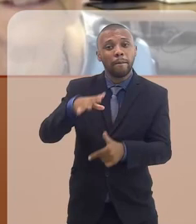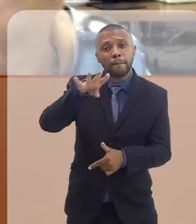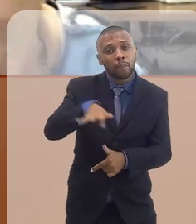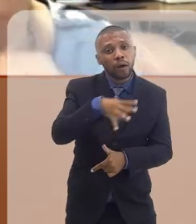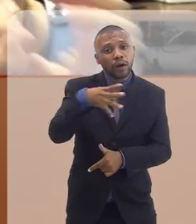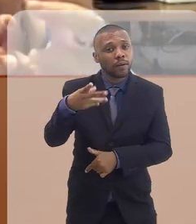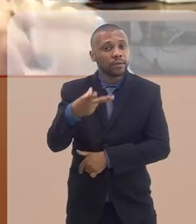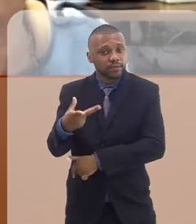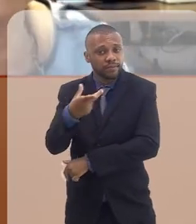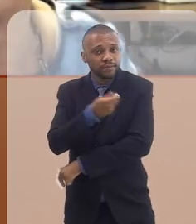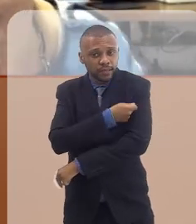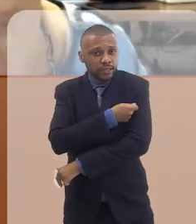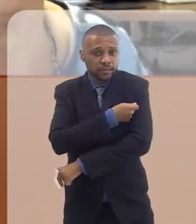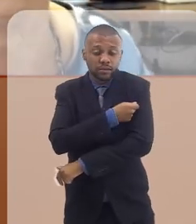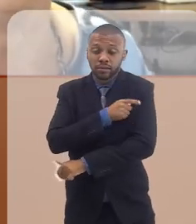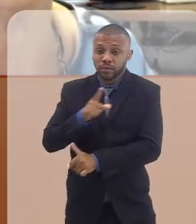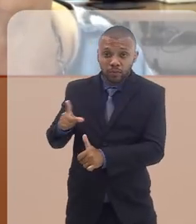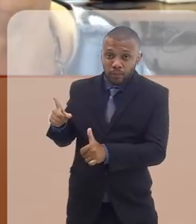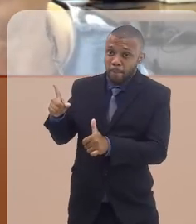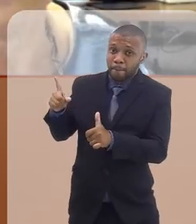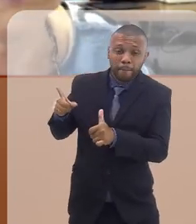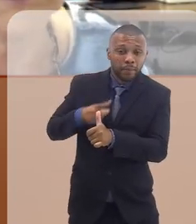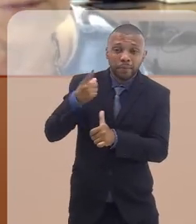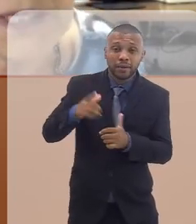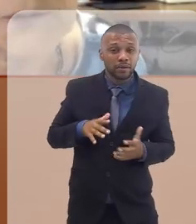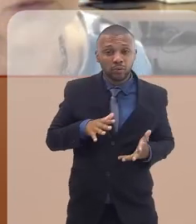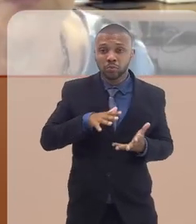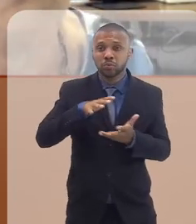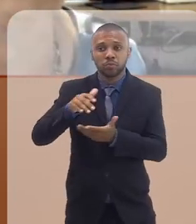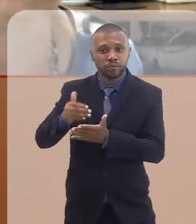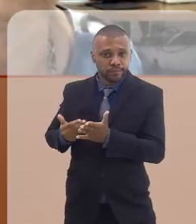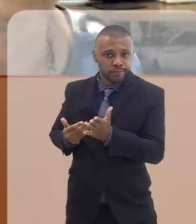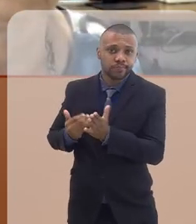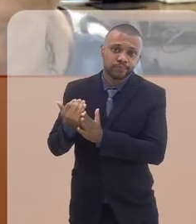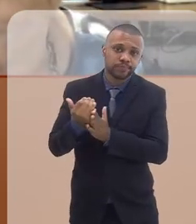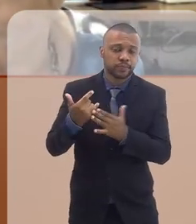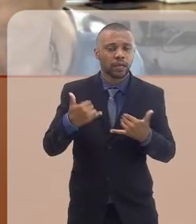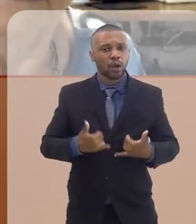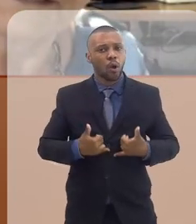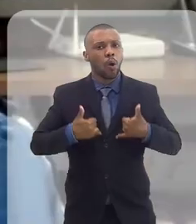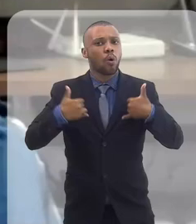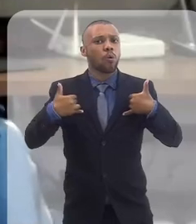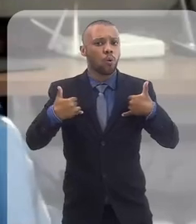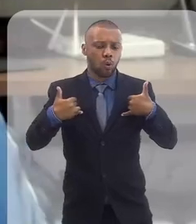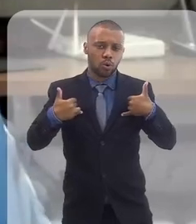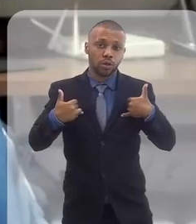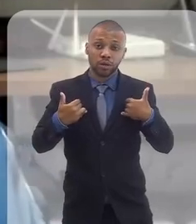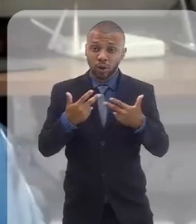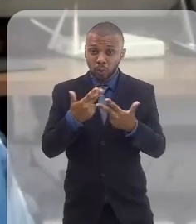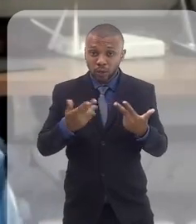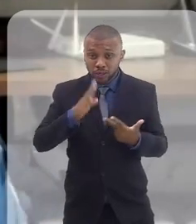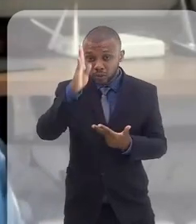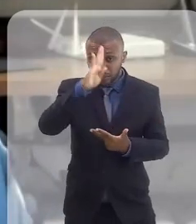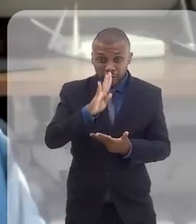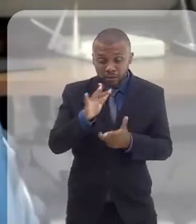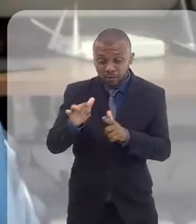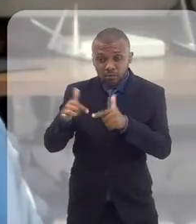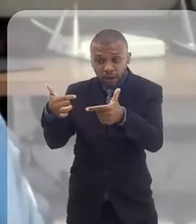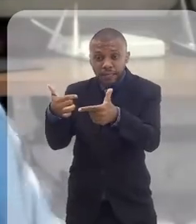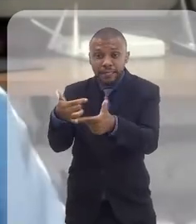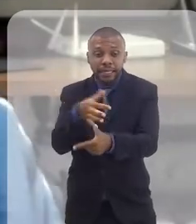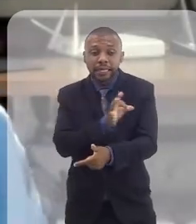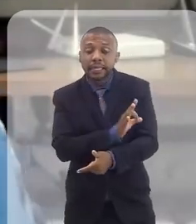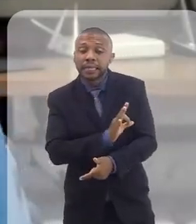fazer programa de vacinação, é o primeiro do mundo. Tem que ter orgulho, tem coisas que o